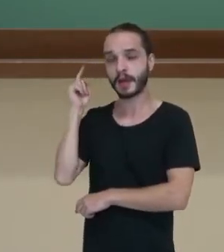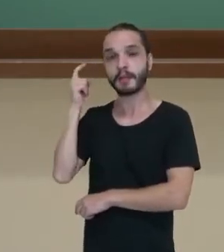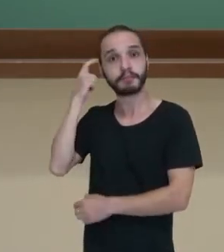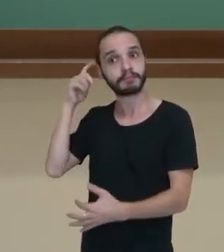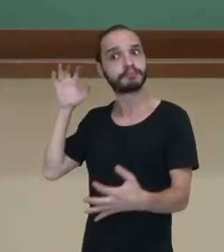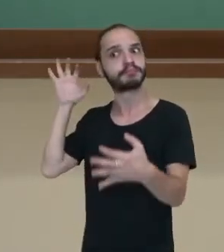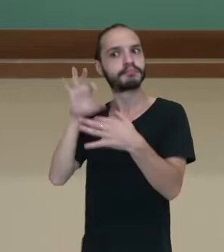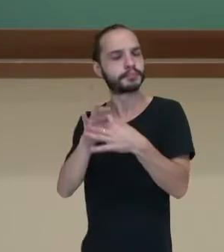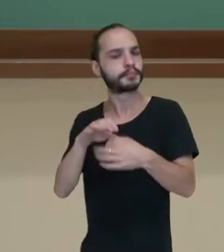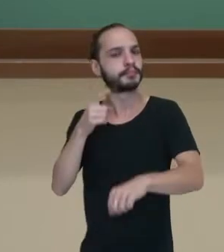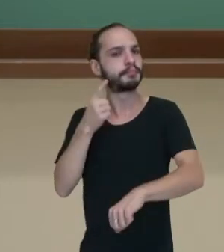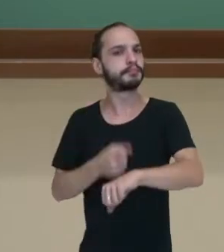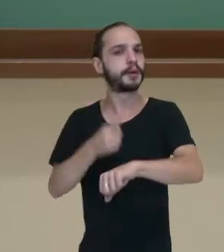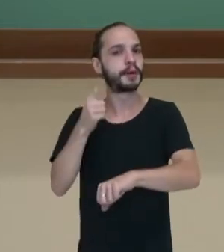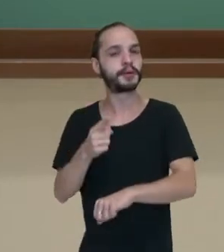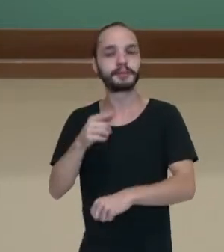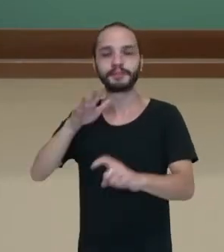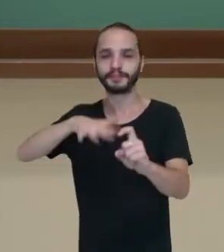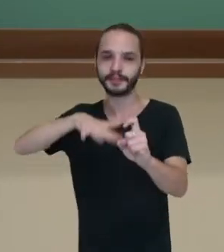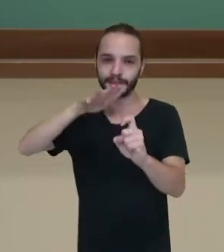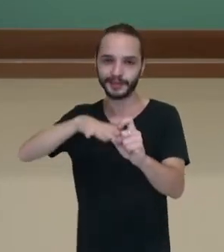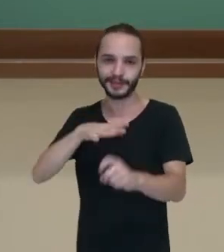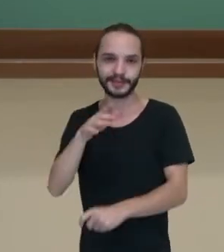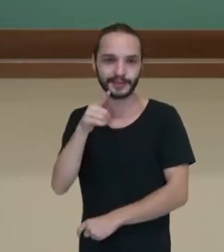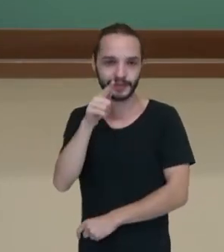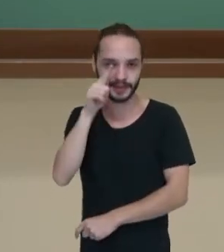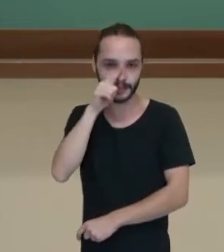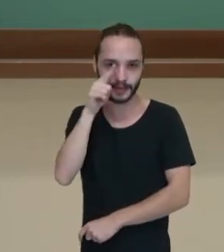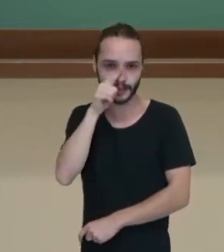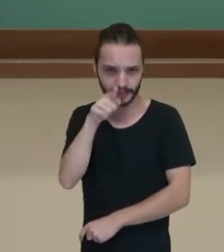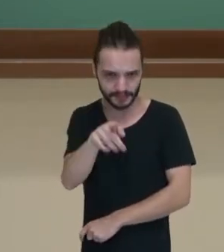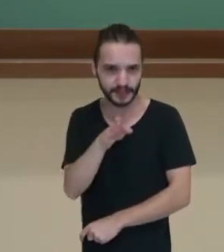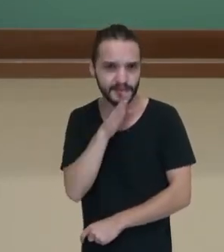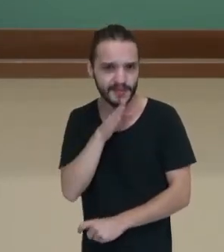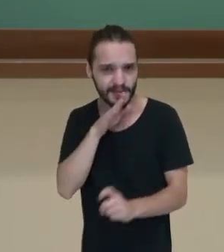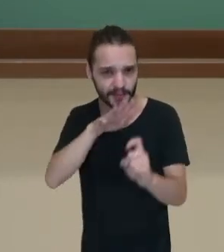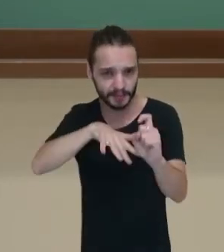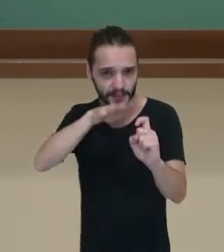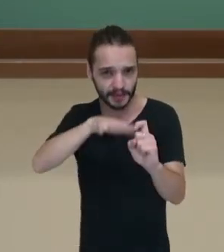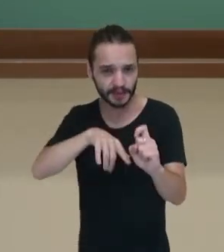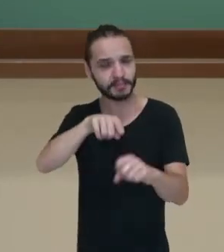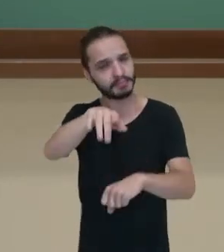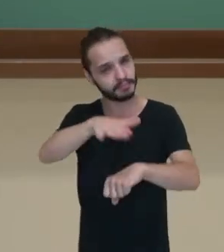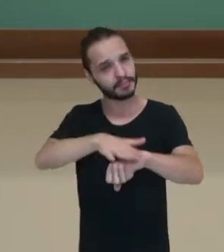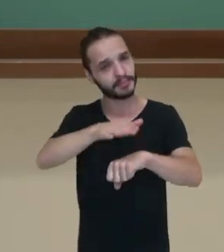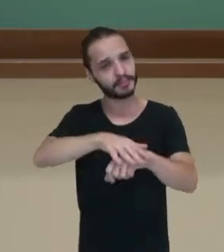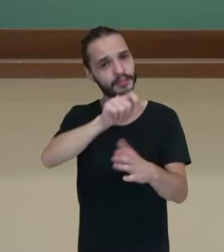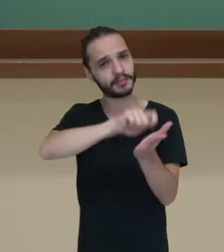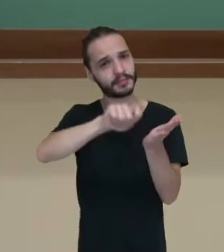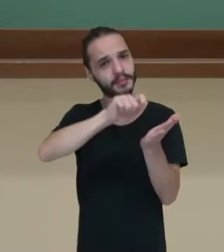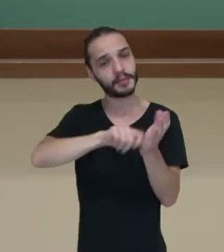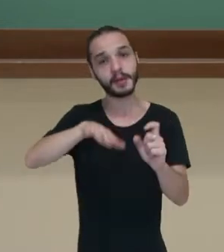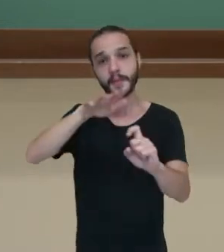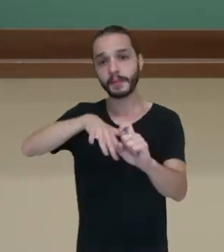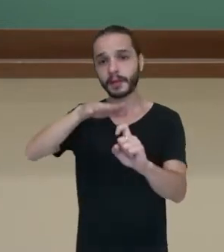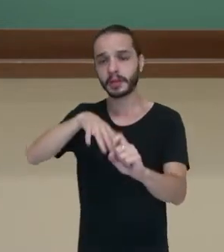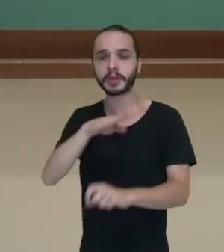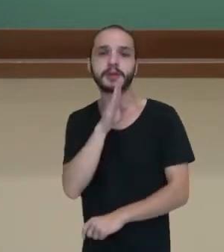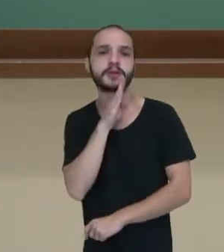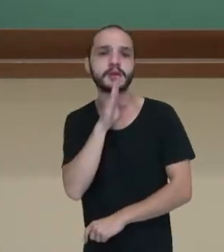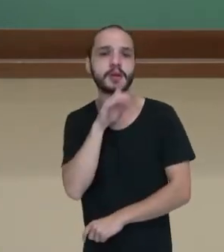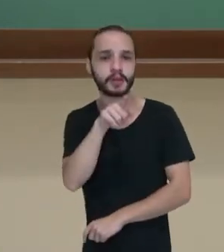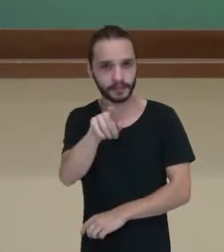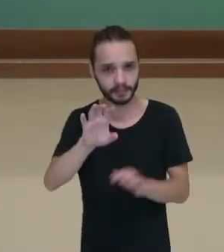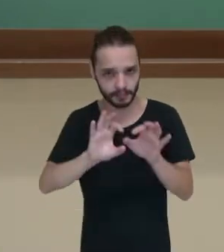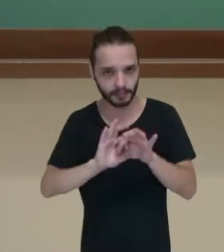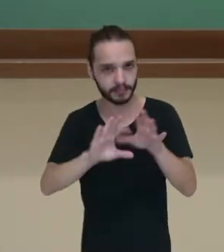nos lembramos da mitologia grega. E você conhece algum mito? Escreva um mito que você conheça. Então é agora com